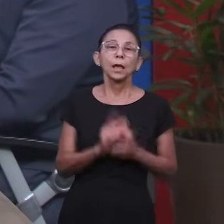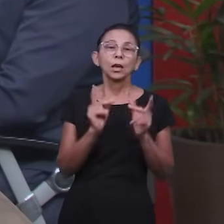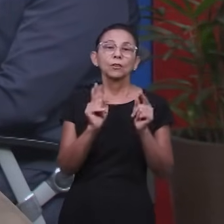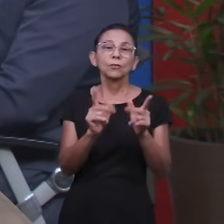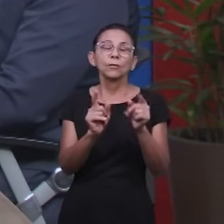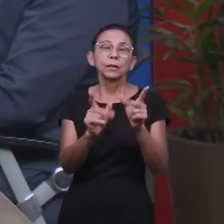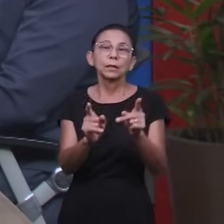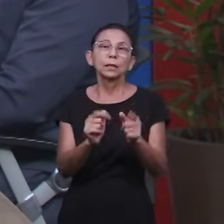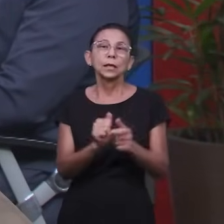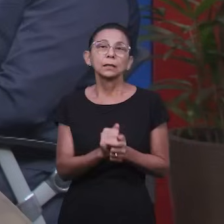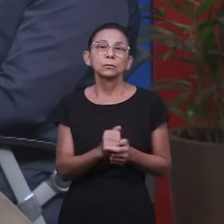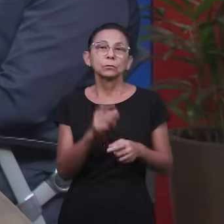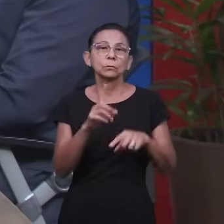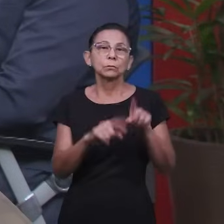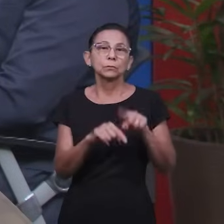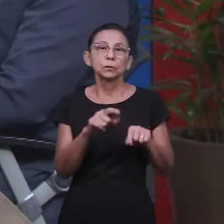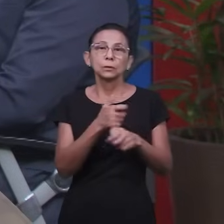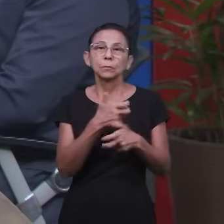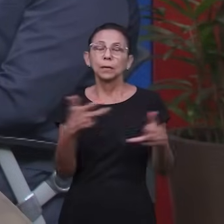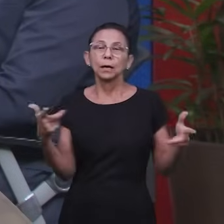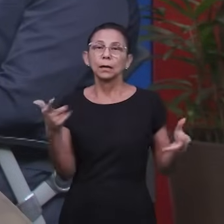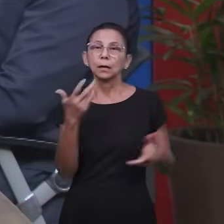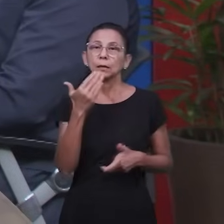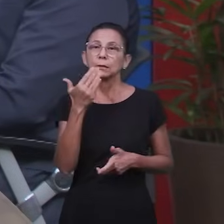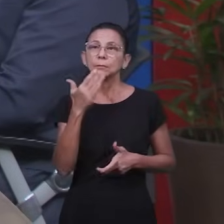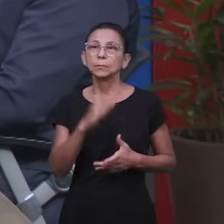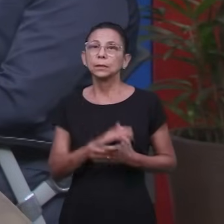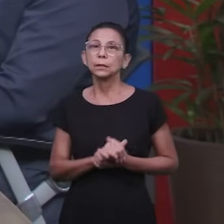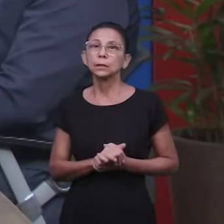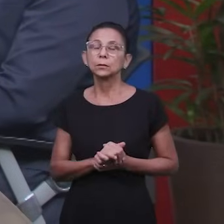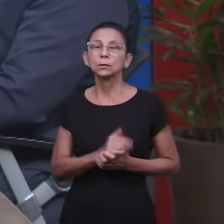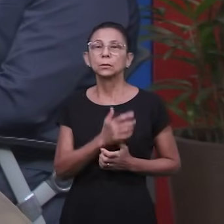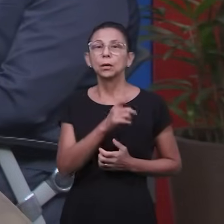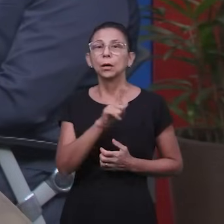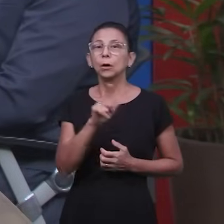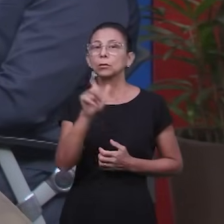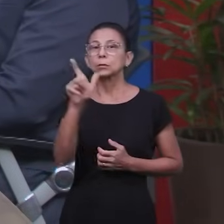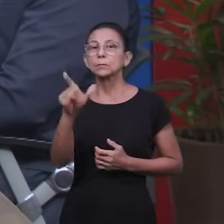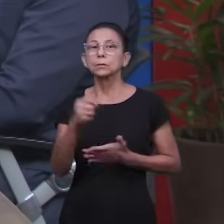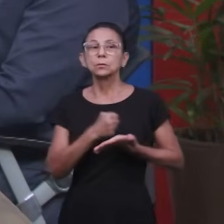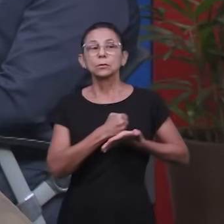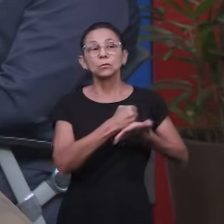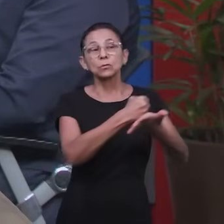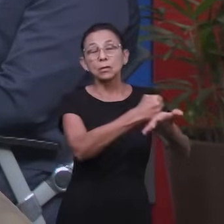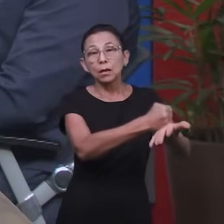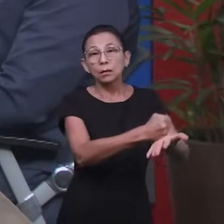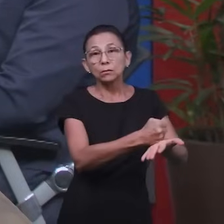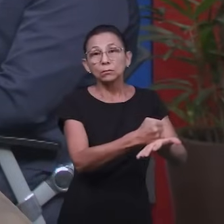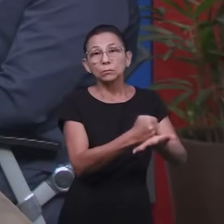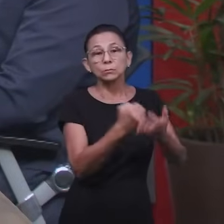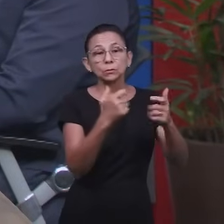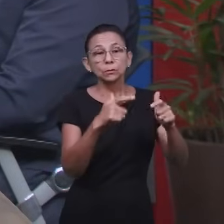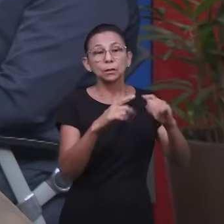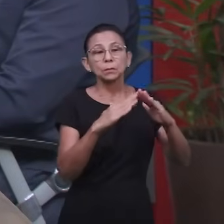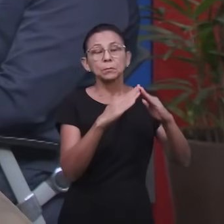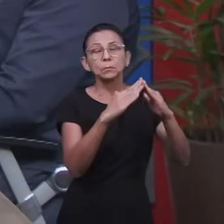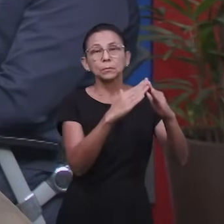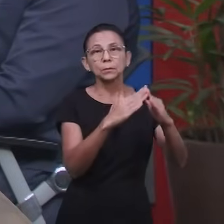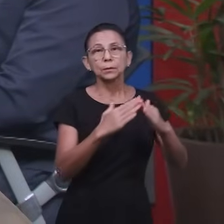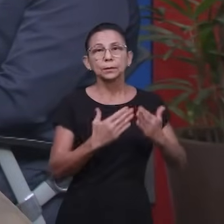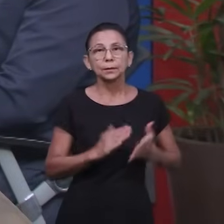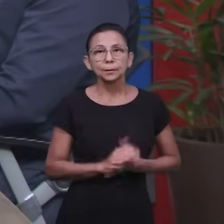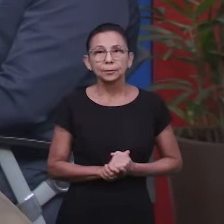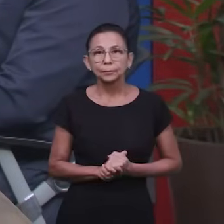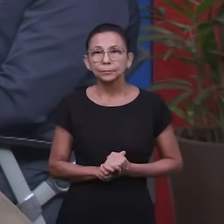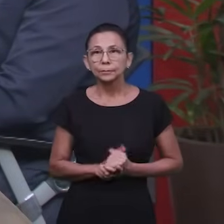pessoas com respeito à moradia e sem condição de voltar para o Brasil. E nem ir para lugar